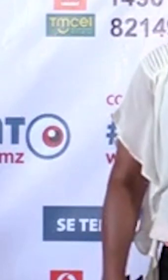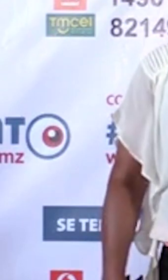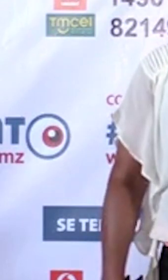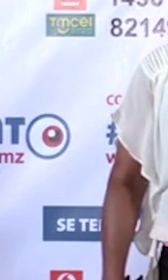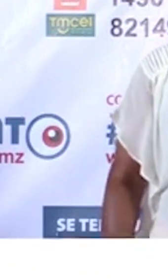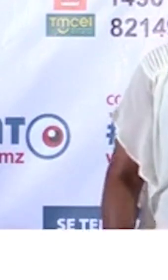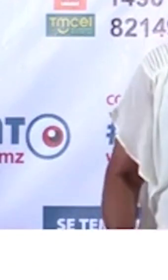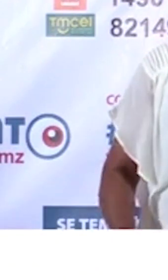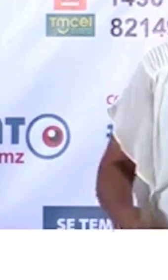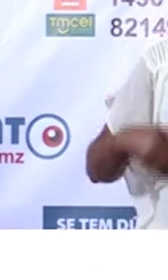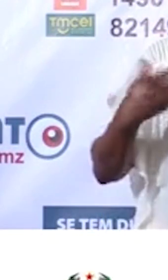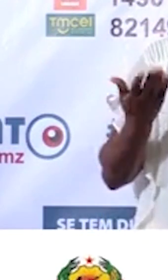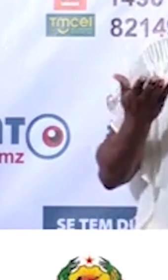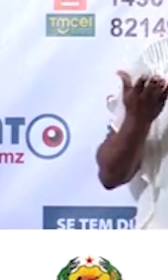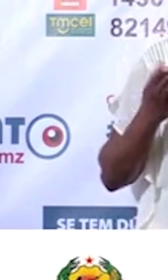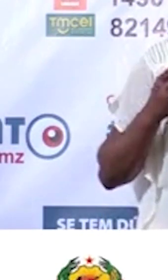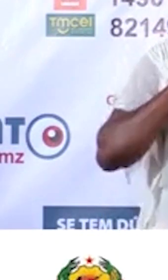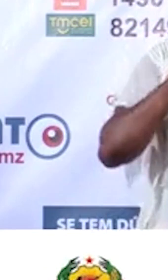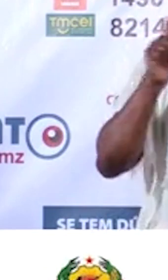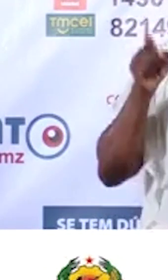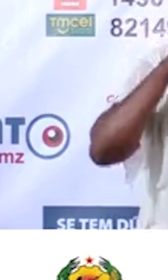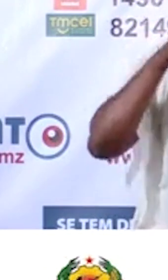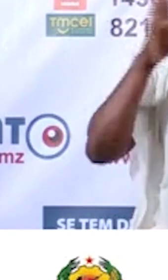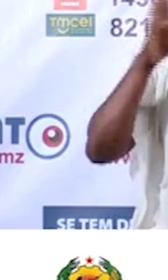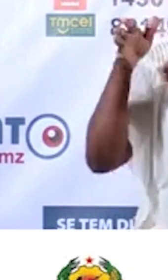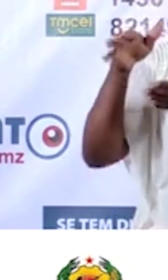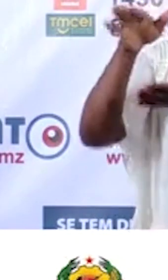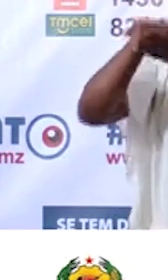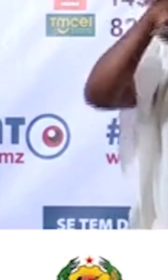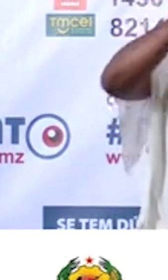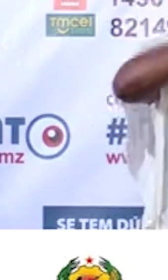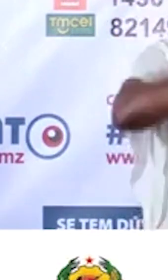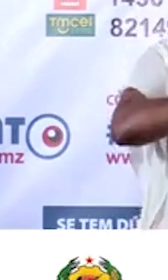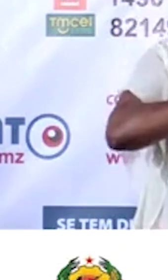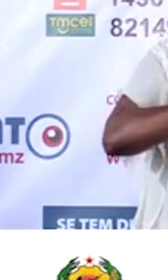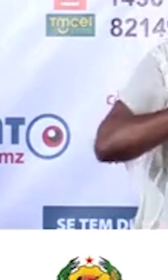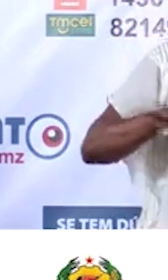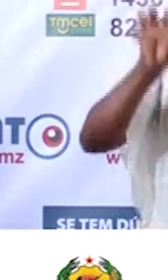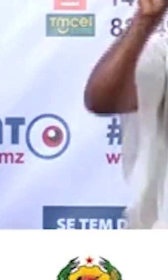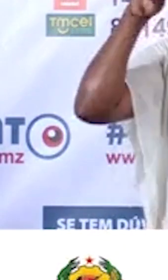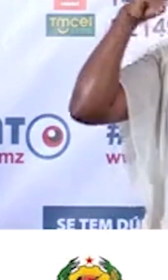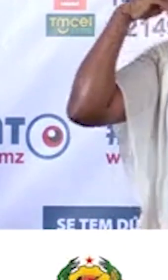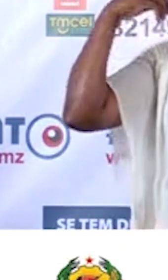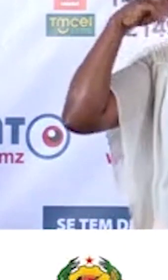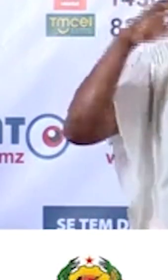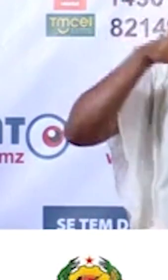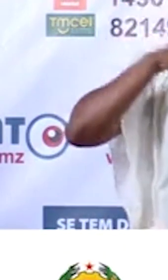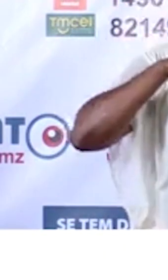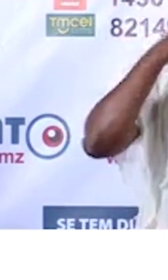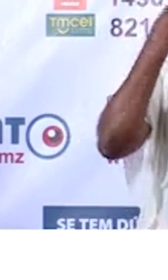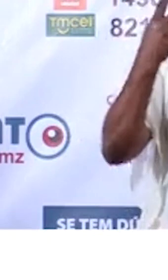a sua distribuição é a seguinte: da província de Cabo Delgado, temos 22 casos.